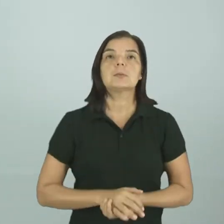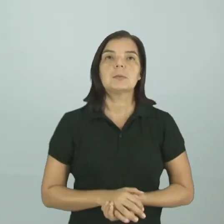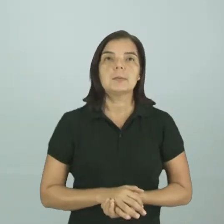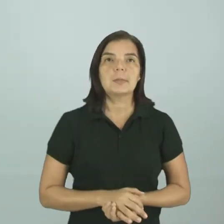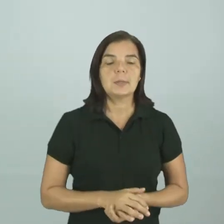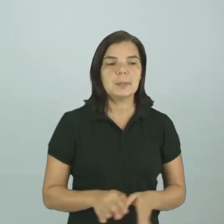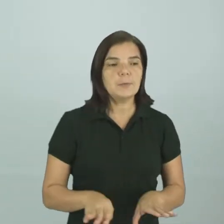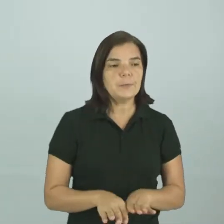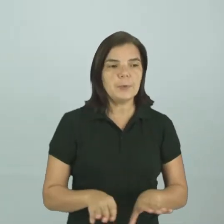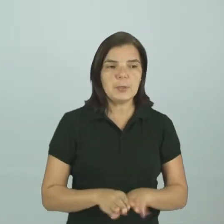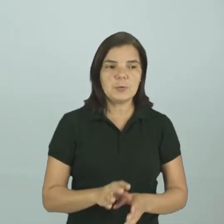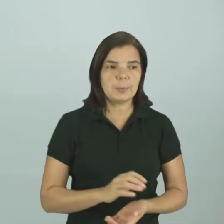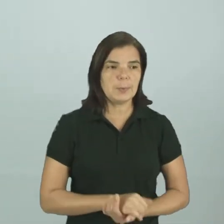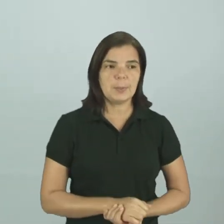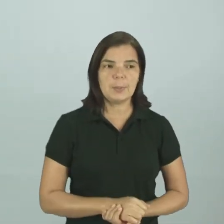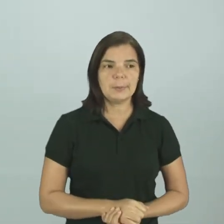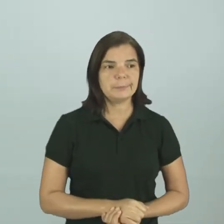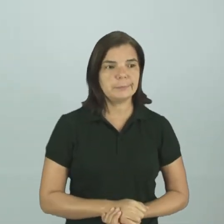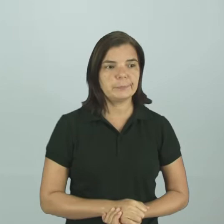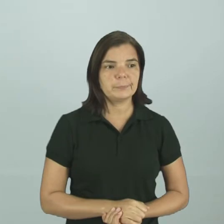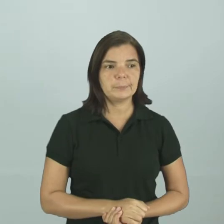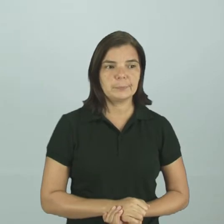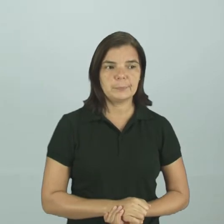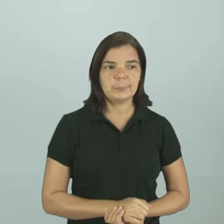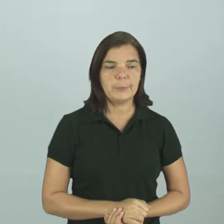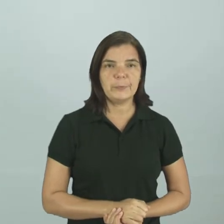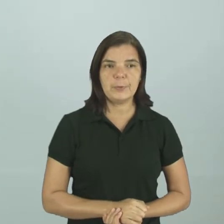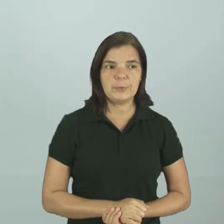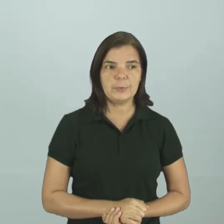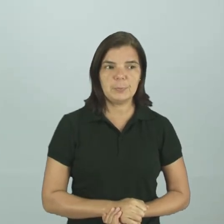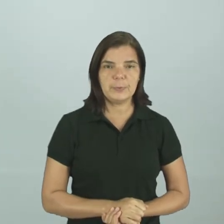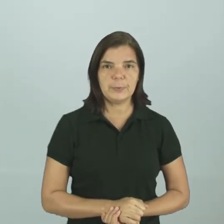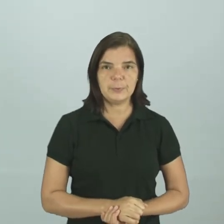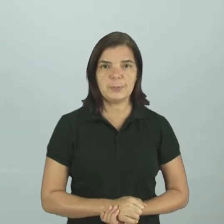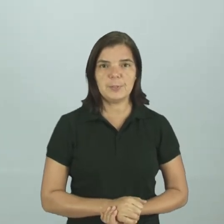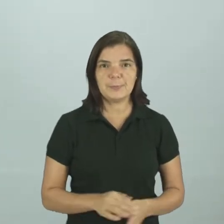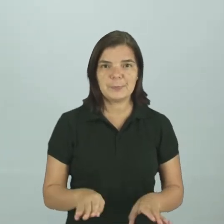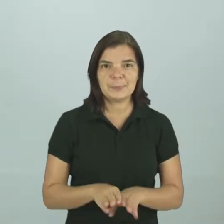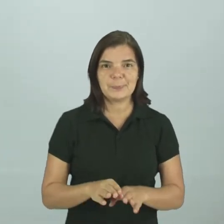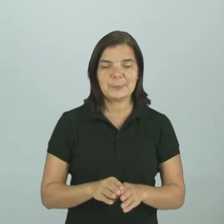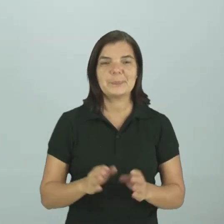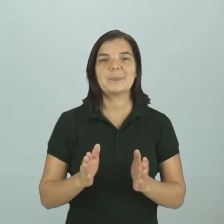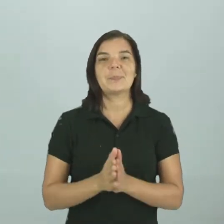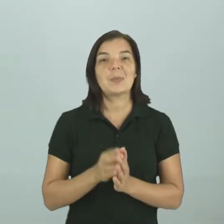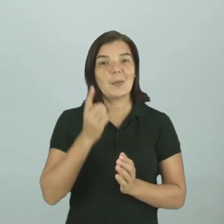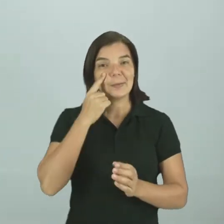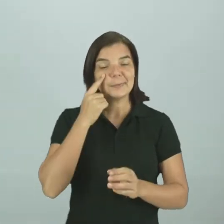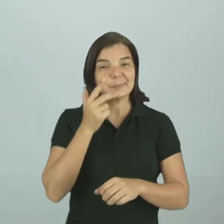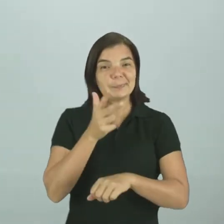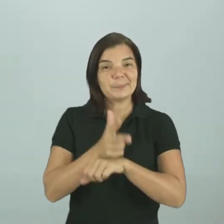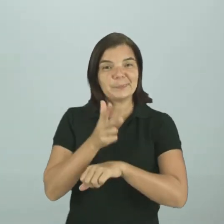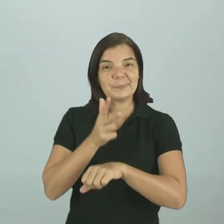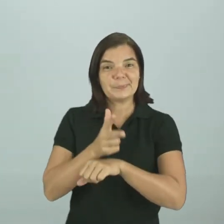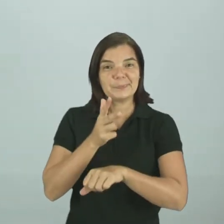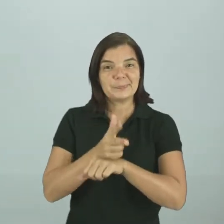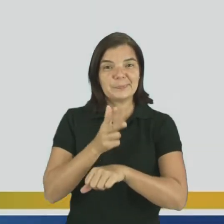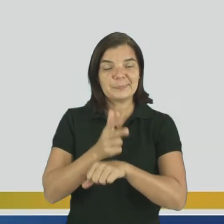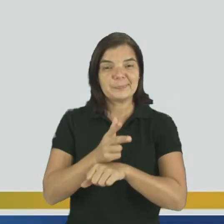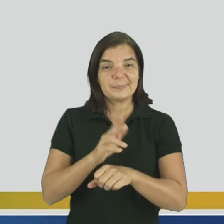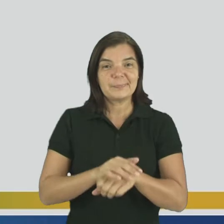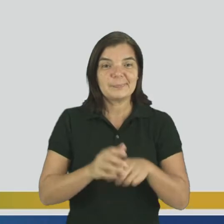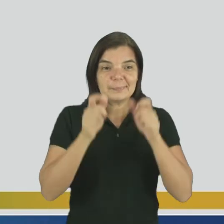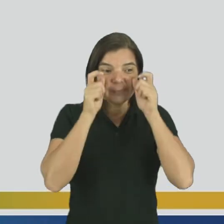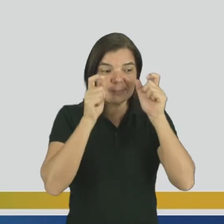agora nós vamos assistir um vídeo. O que é o ciclo da borracha? Assista o vídeo a seguir com